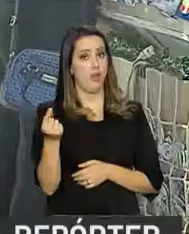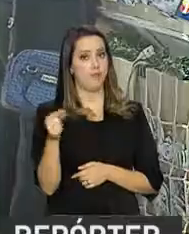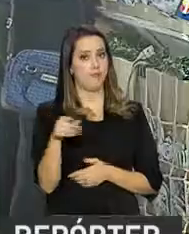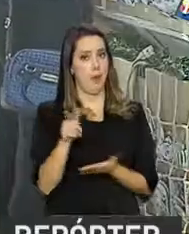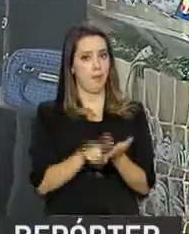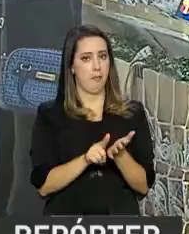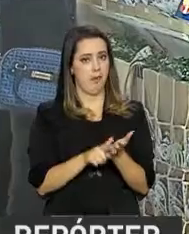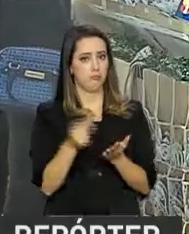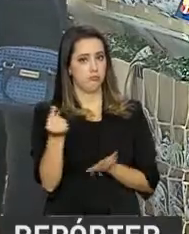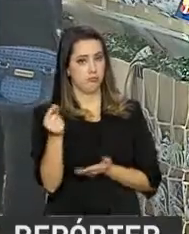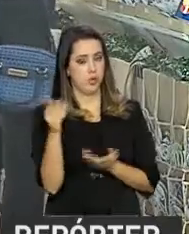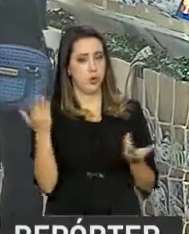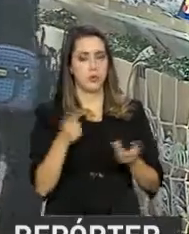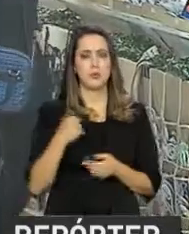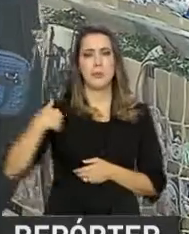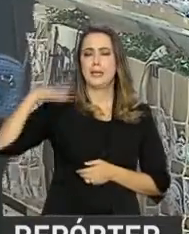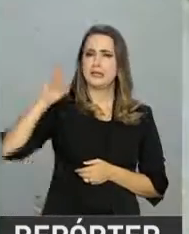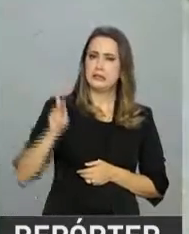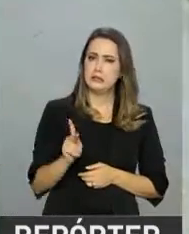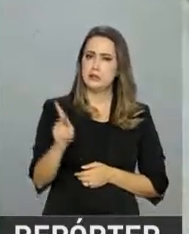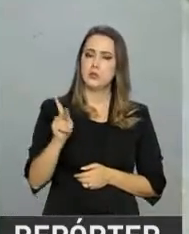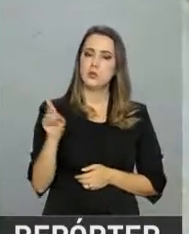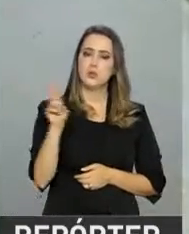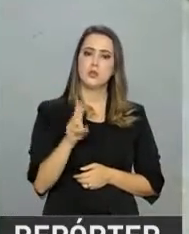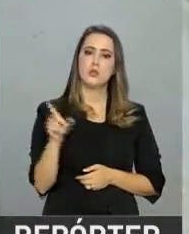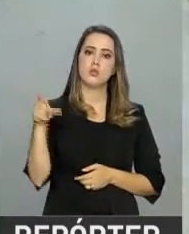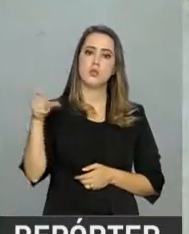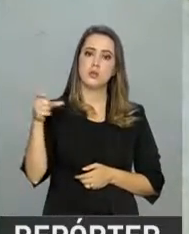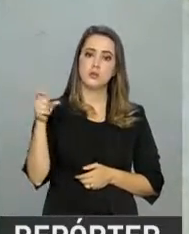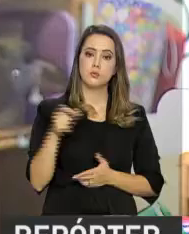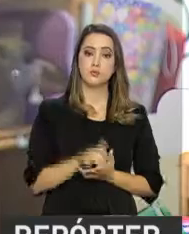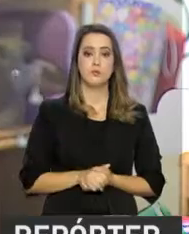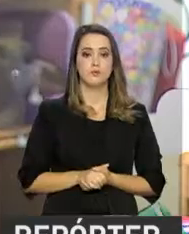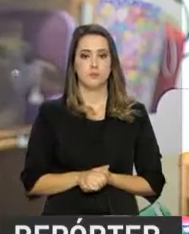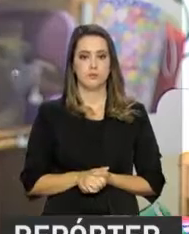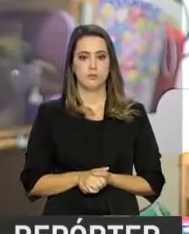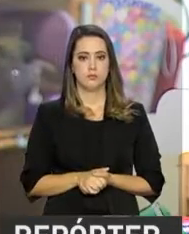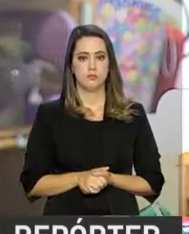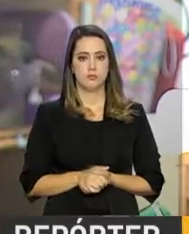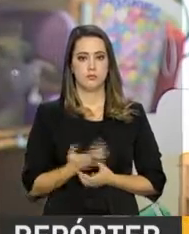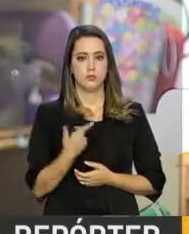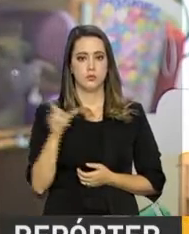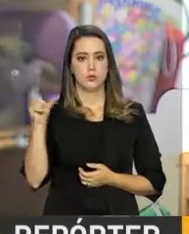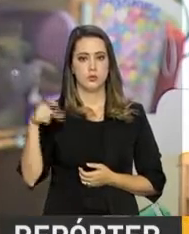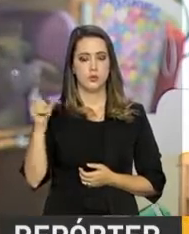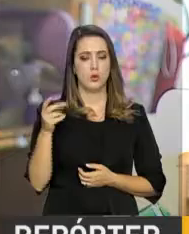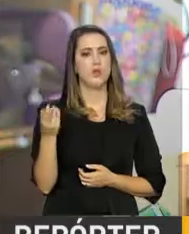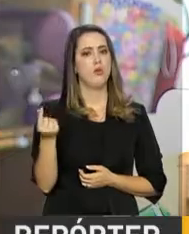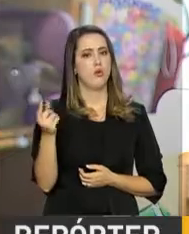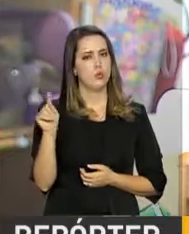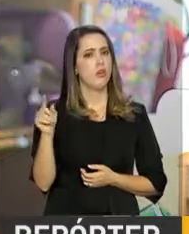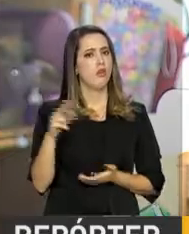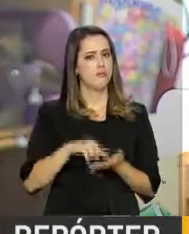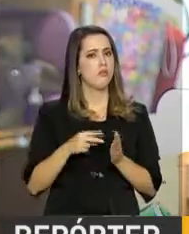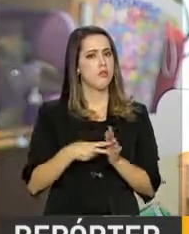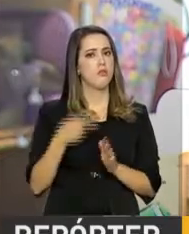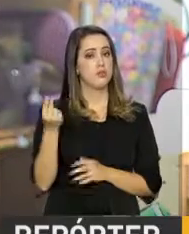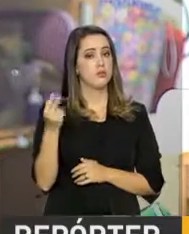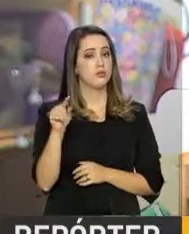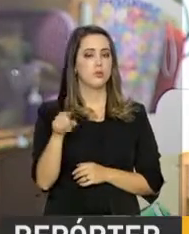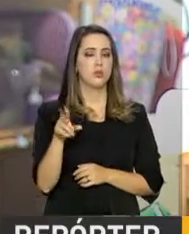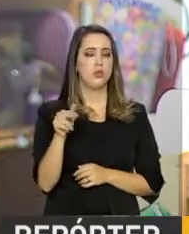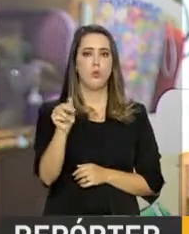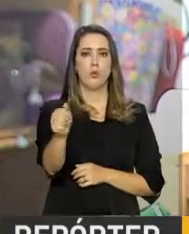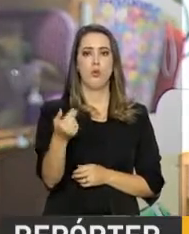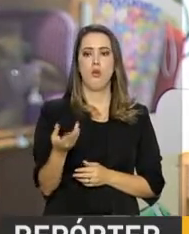o consumidor usa cada vez mais o dinheiro de plástico ou cartão é um dinheiro hoje em dia né então ele nunca